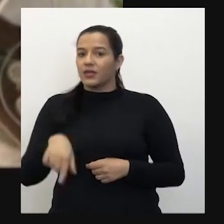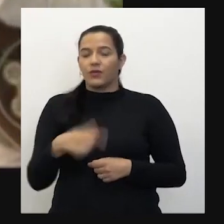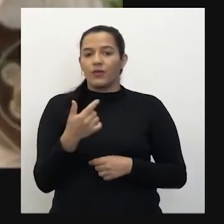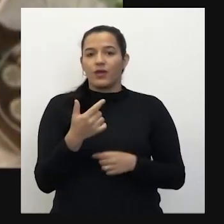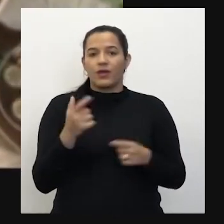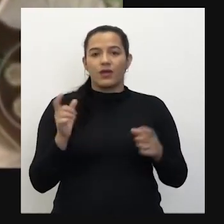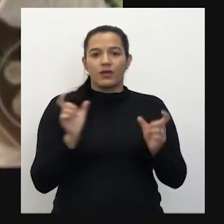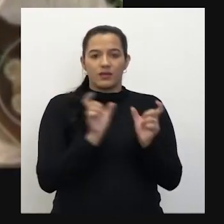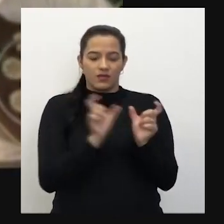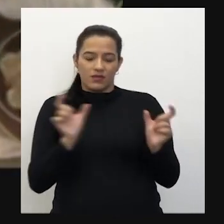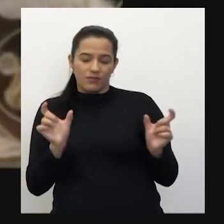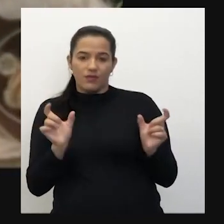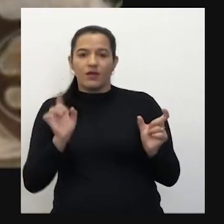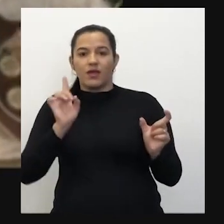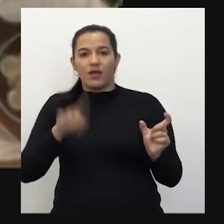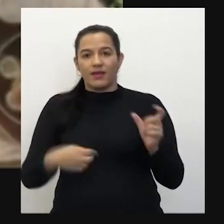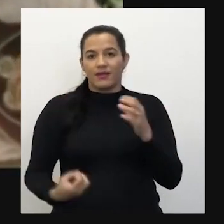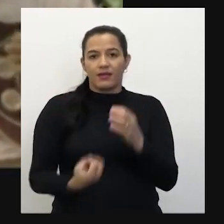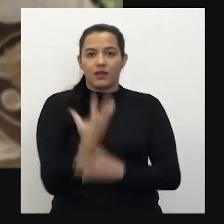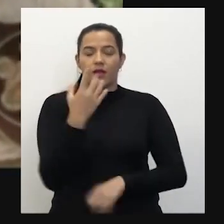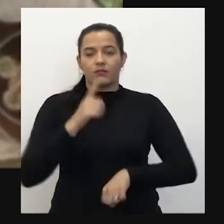hora.